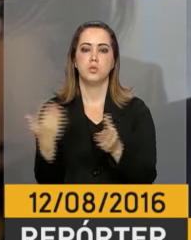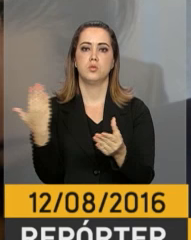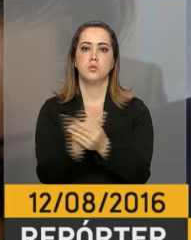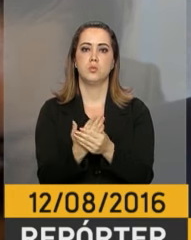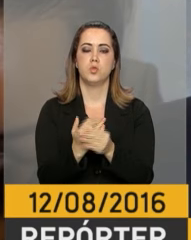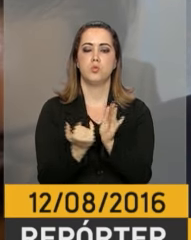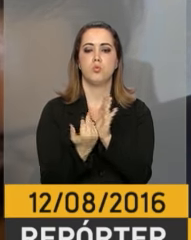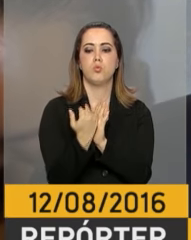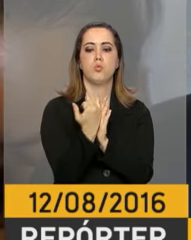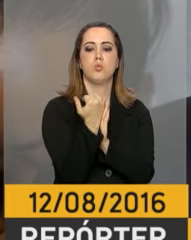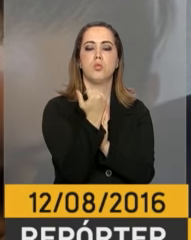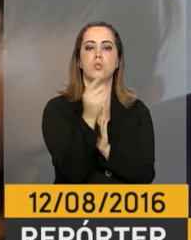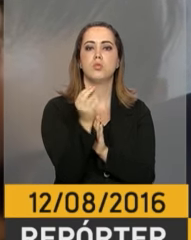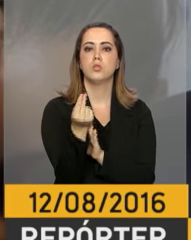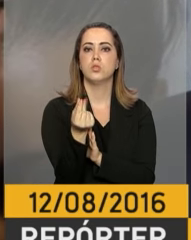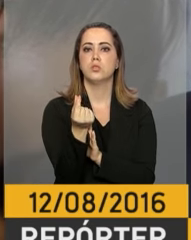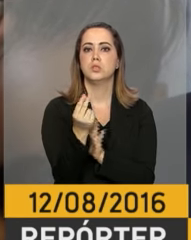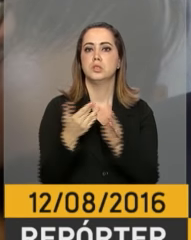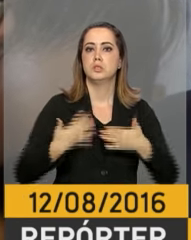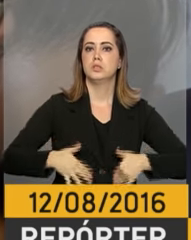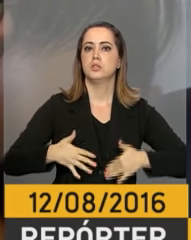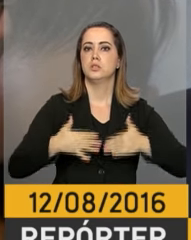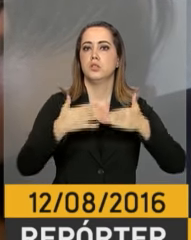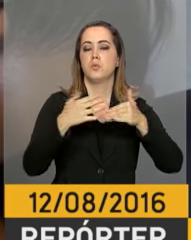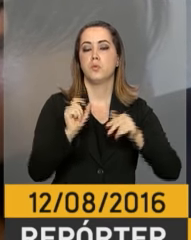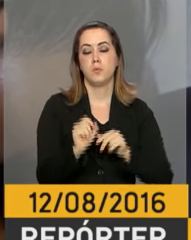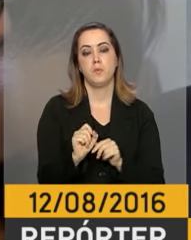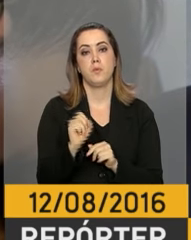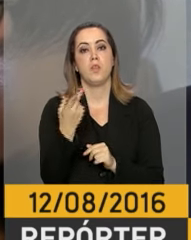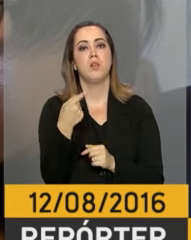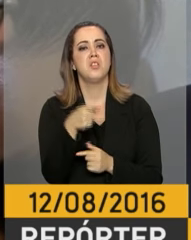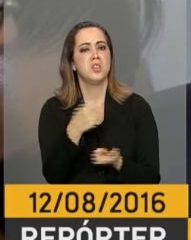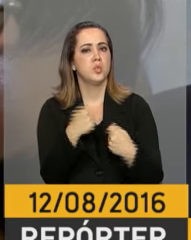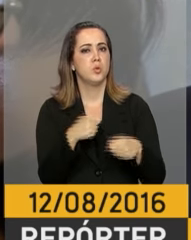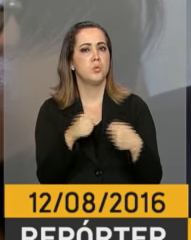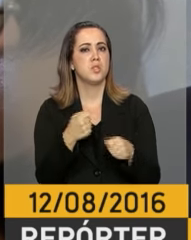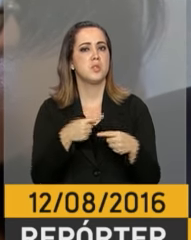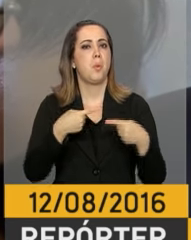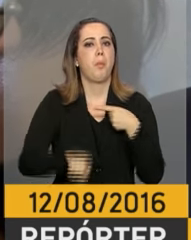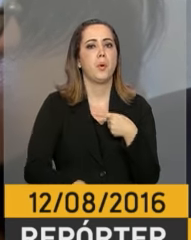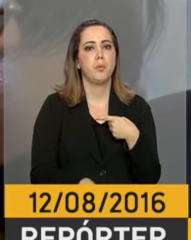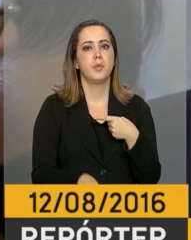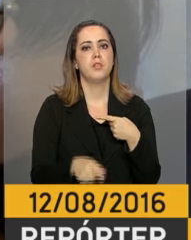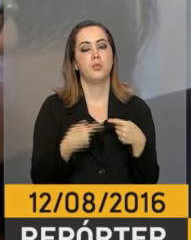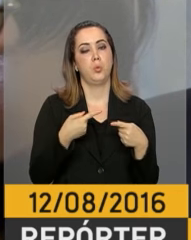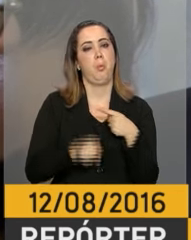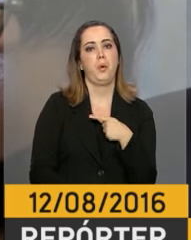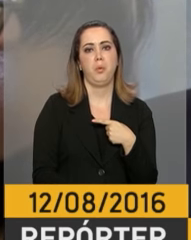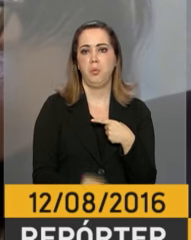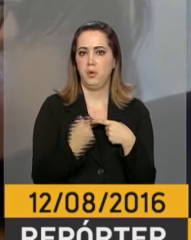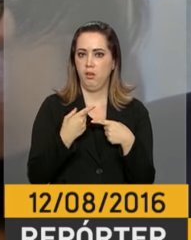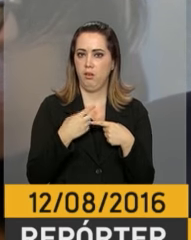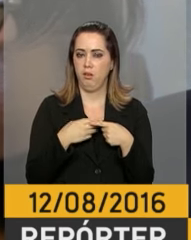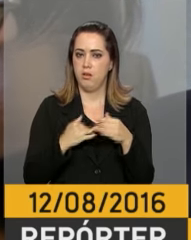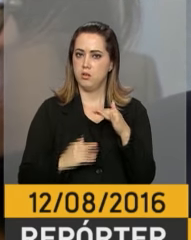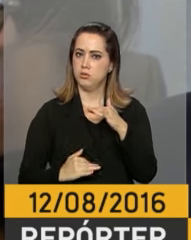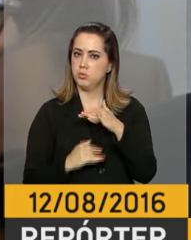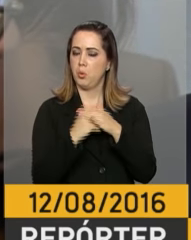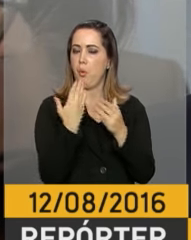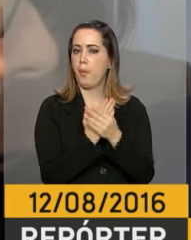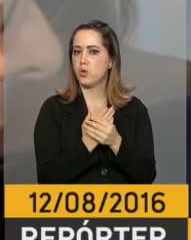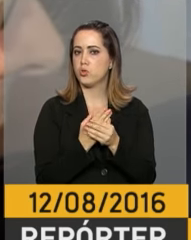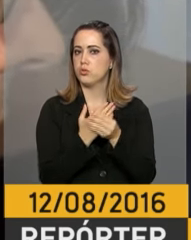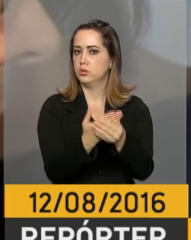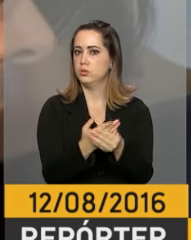aumento de despesa. Ou colocado de outra maneira, ele não precisa ser proibido de apresentar